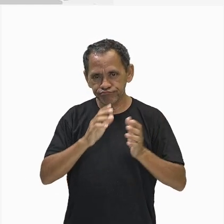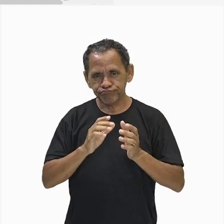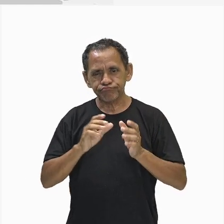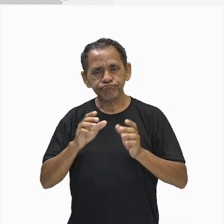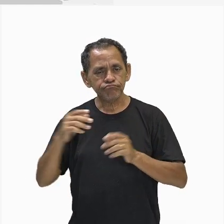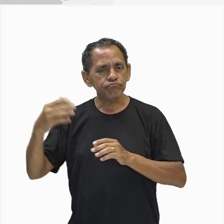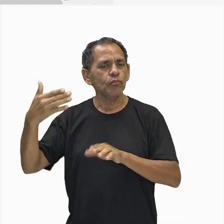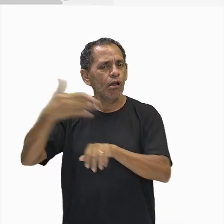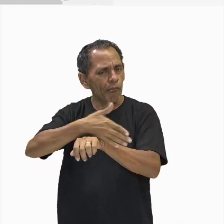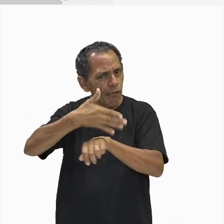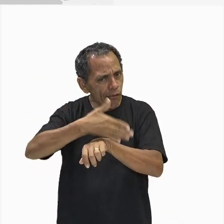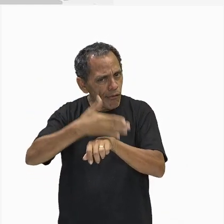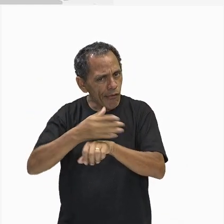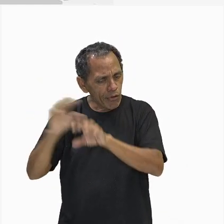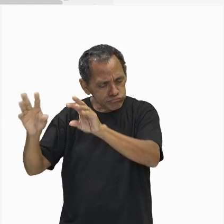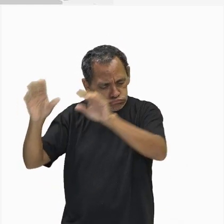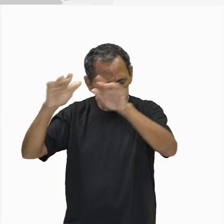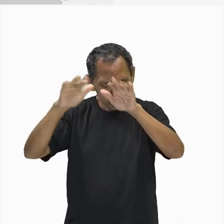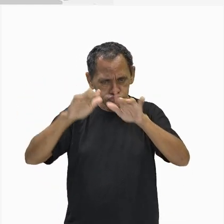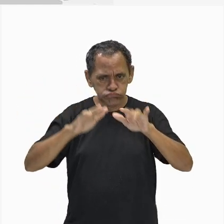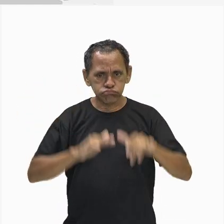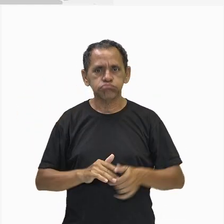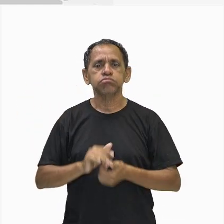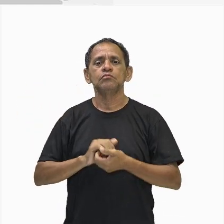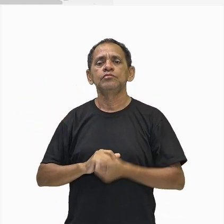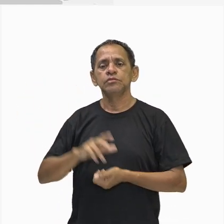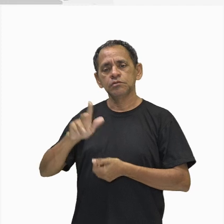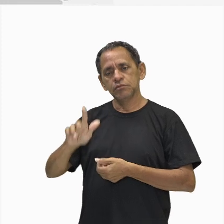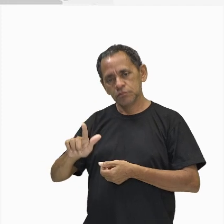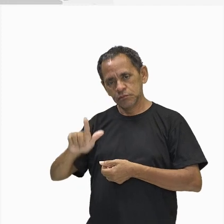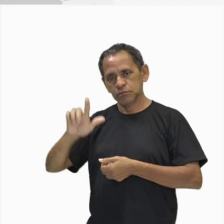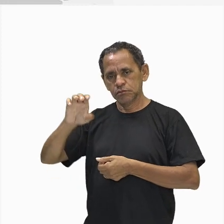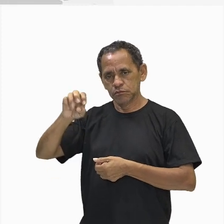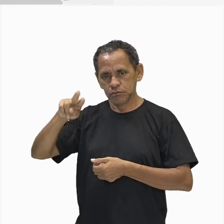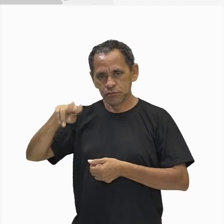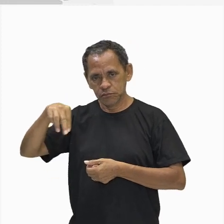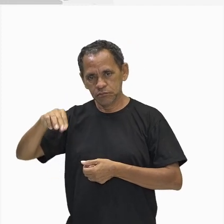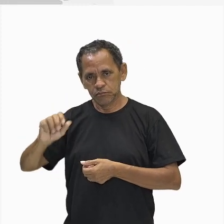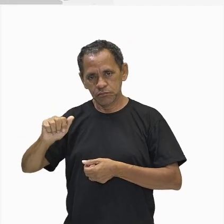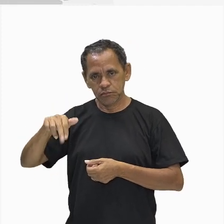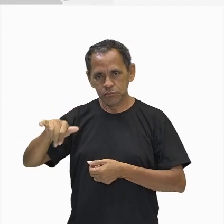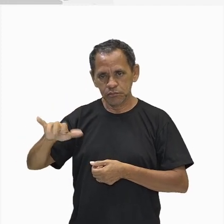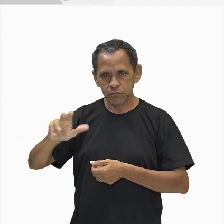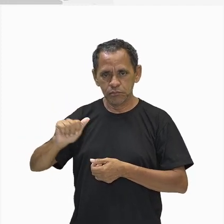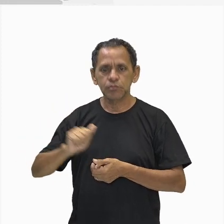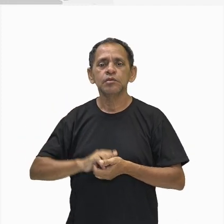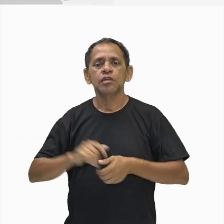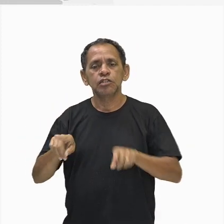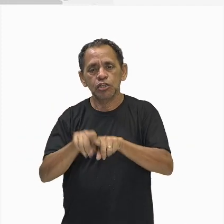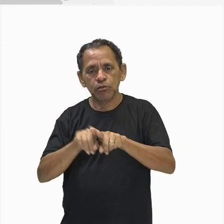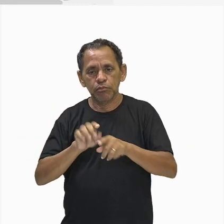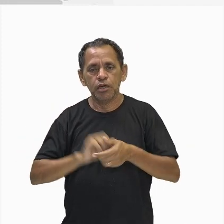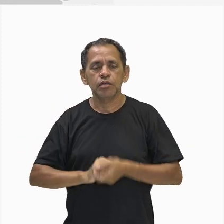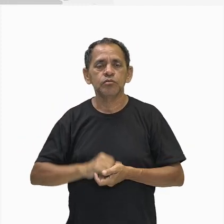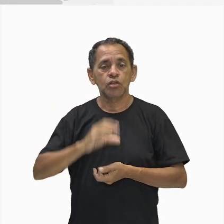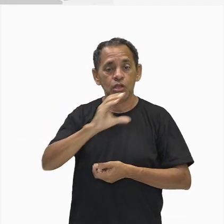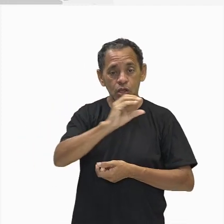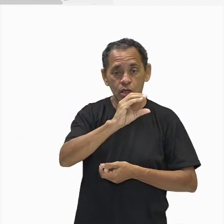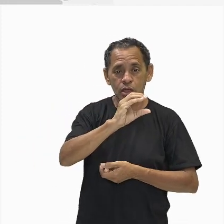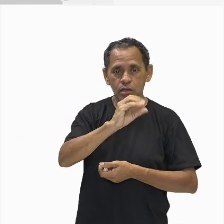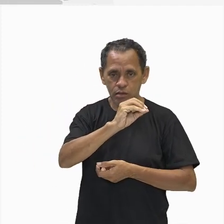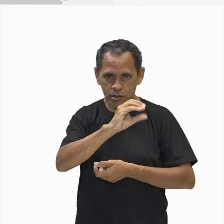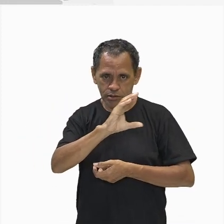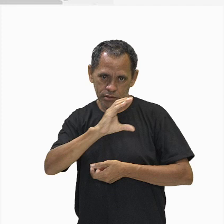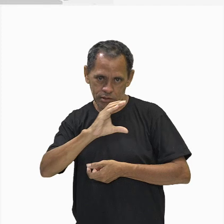germânicos para o território romano no Ocidente, tá? Então, inclusive, o Império Romano do Ocidente é exatamente